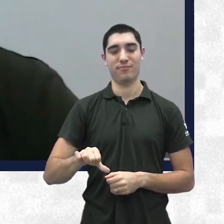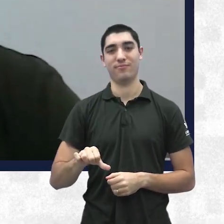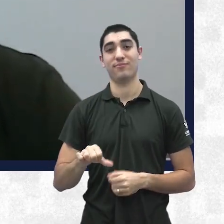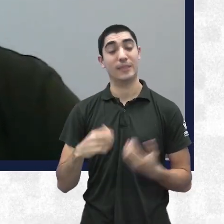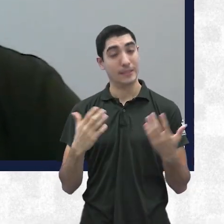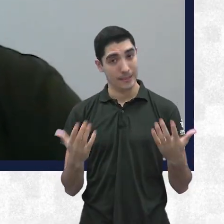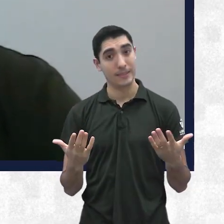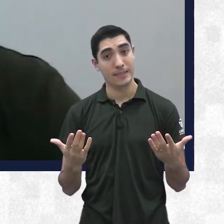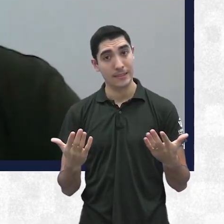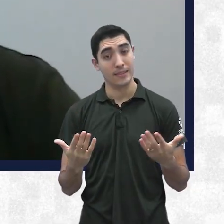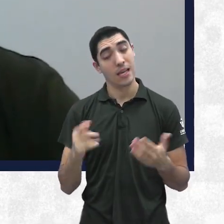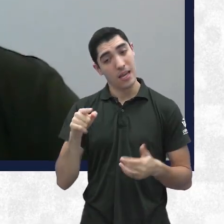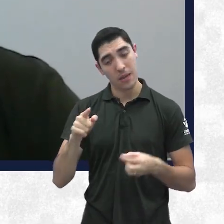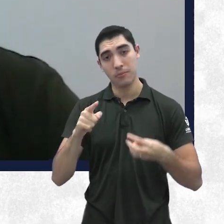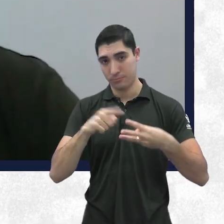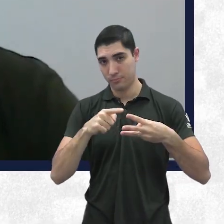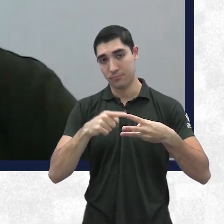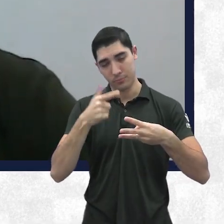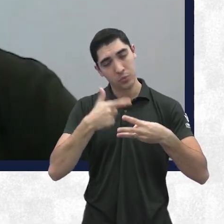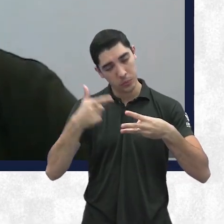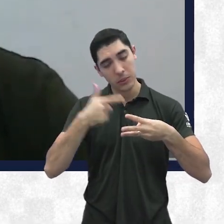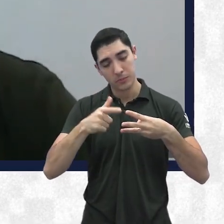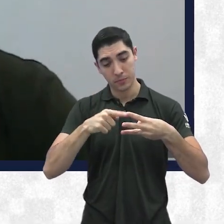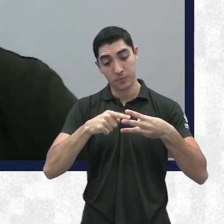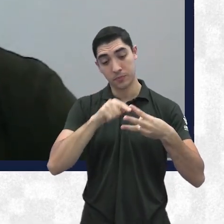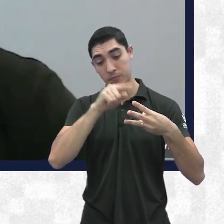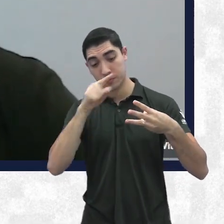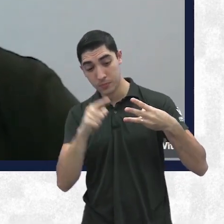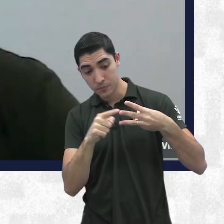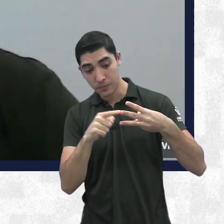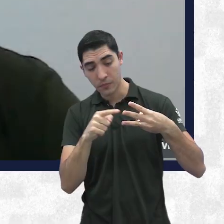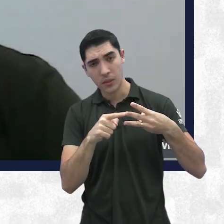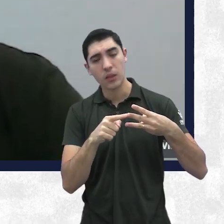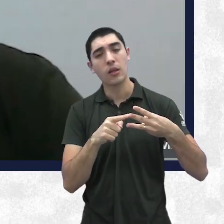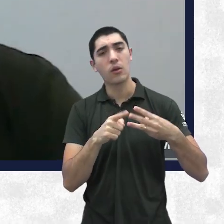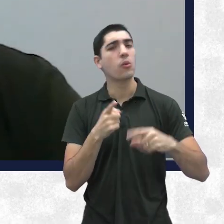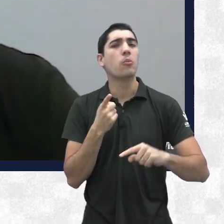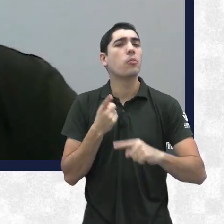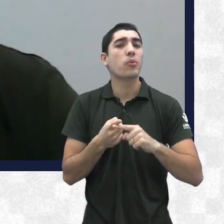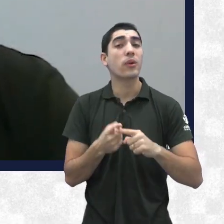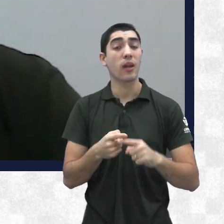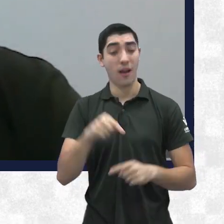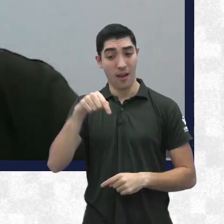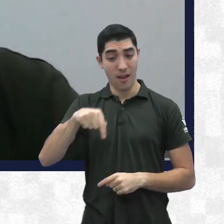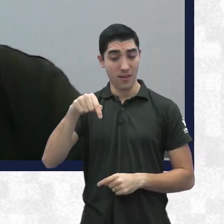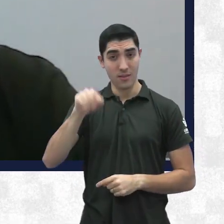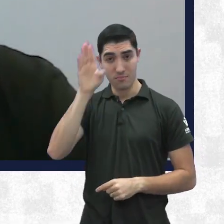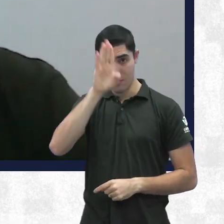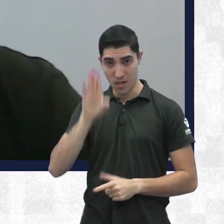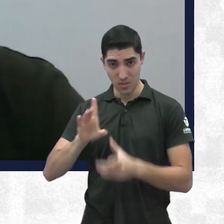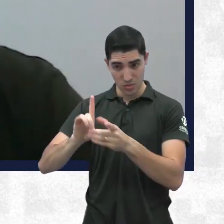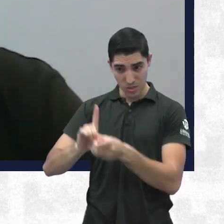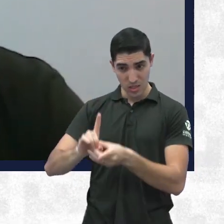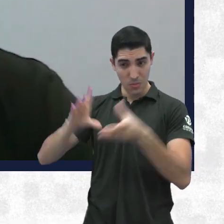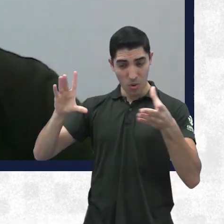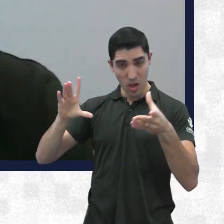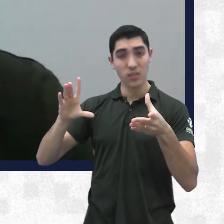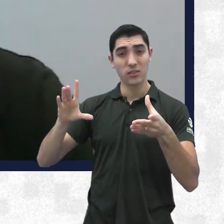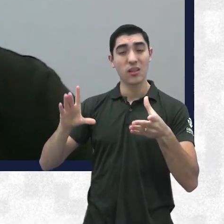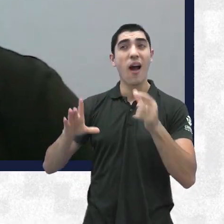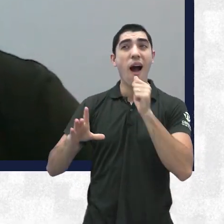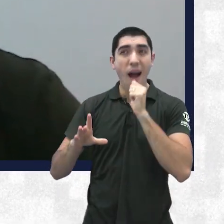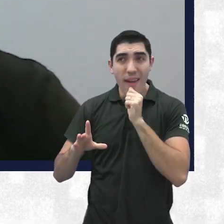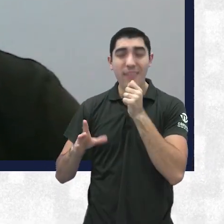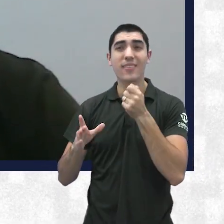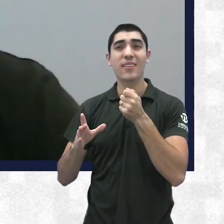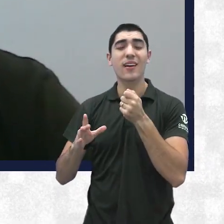ainda. Então, é o primeiro problema. O segundo é que a nossa democracia, de fato, é